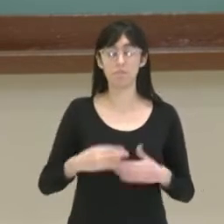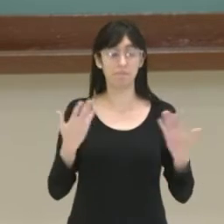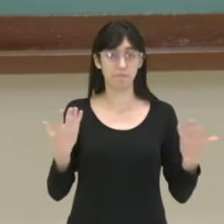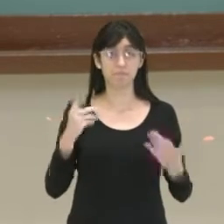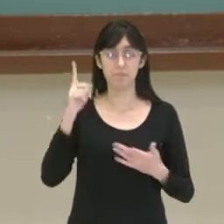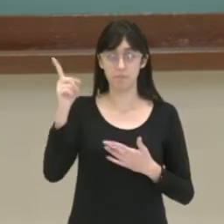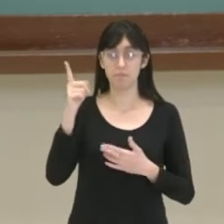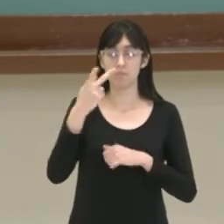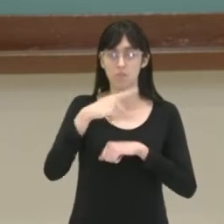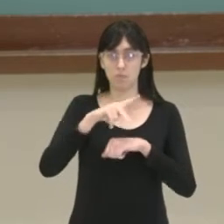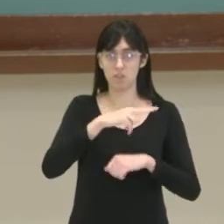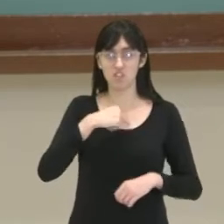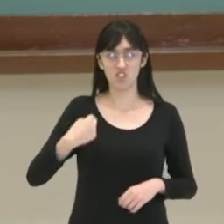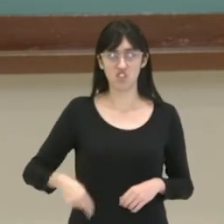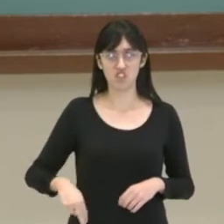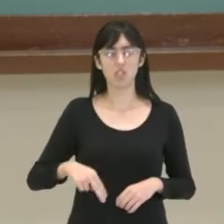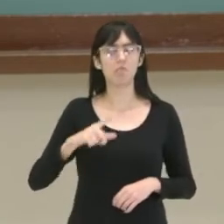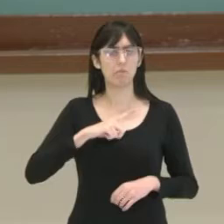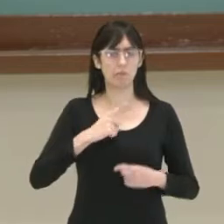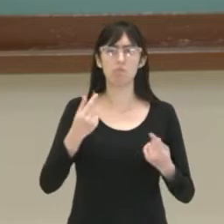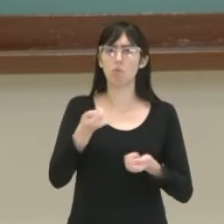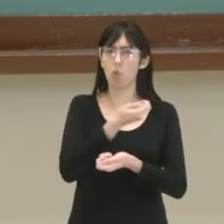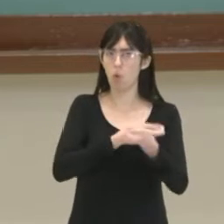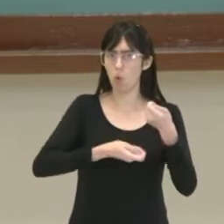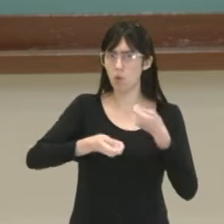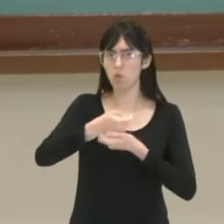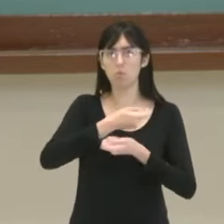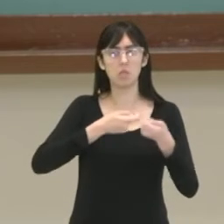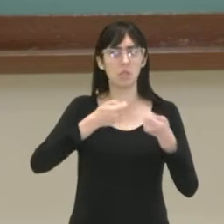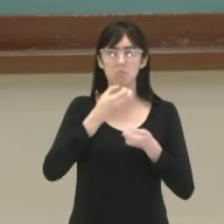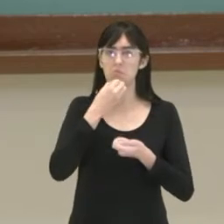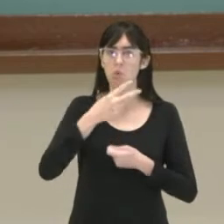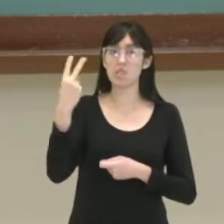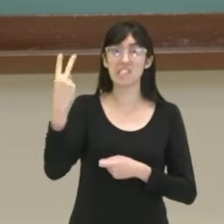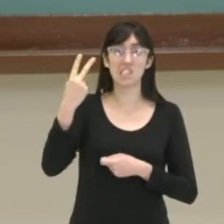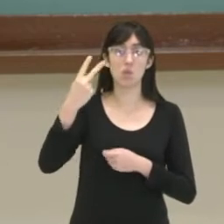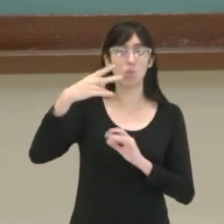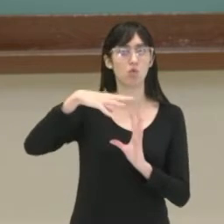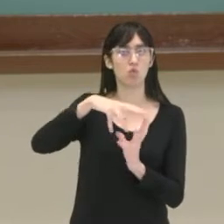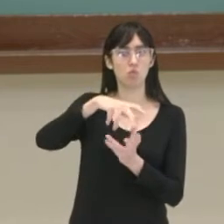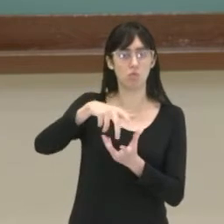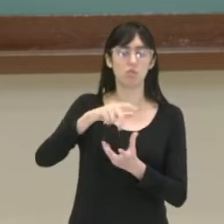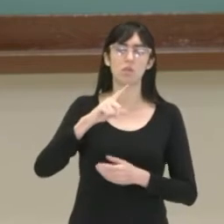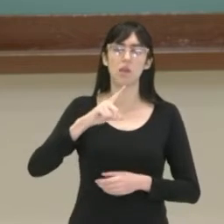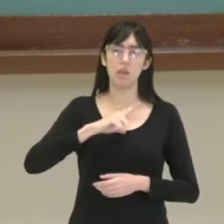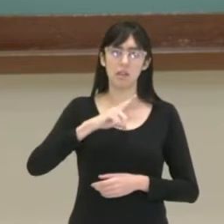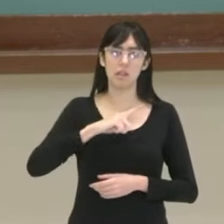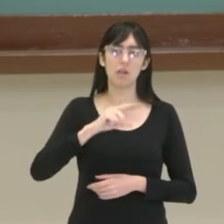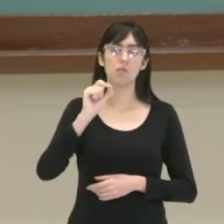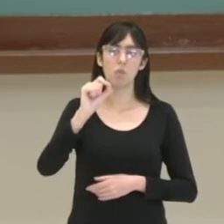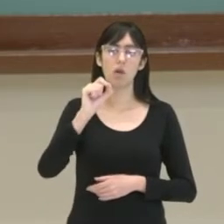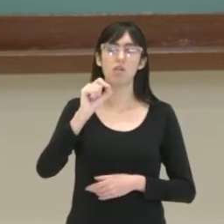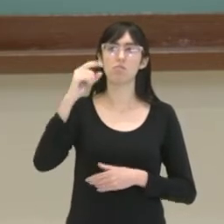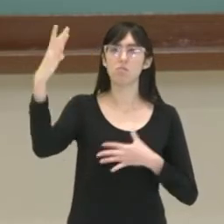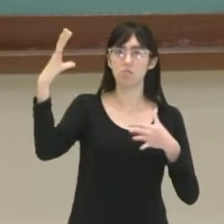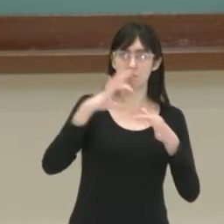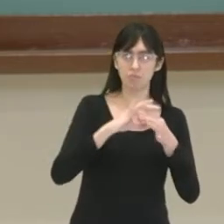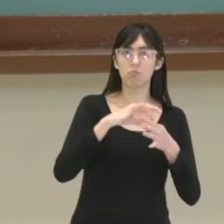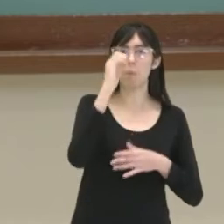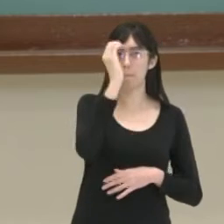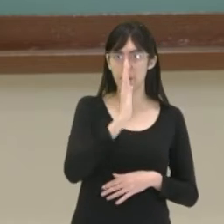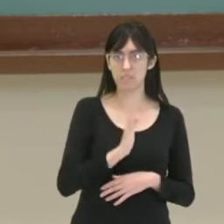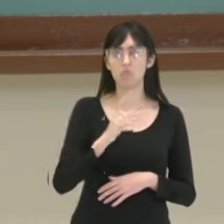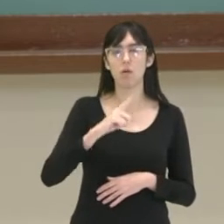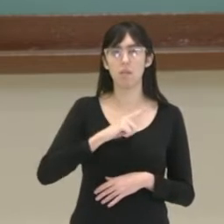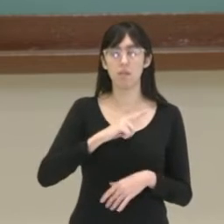país, uma grande economia, segunda maior do mundo, um dos principais parceiros econômicos do Brasil, além